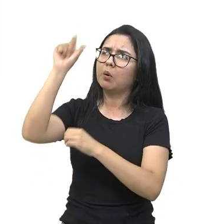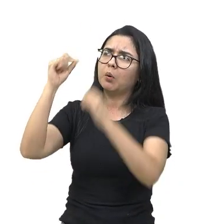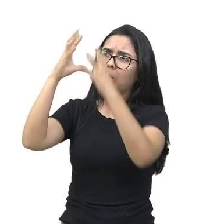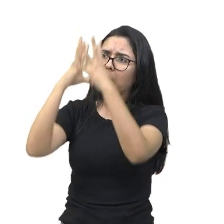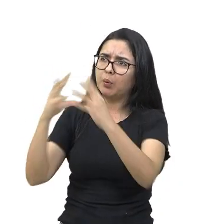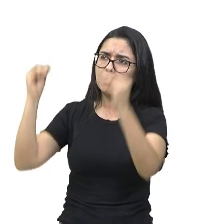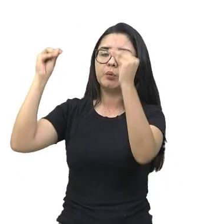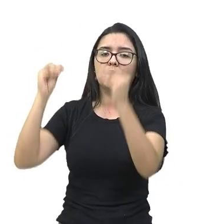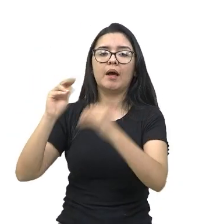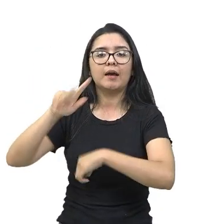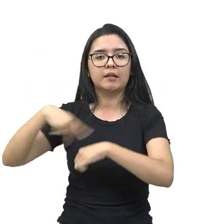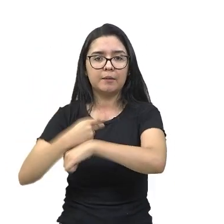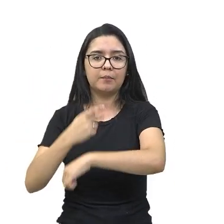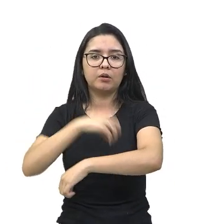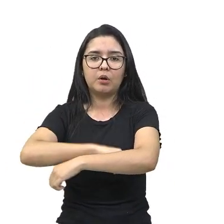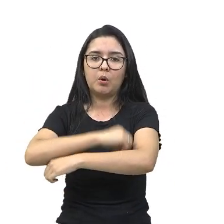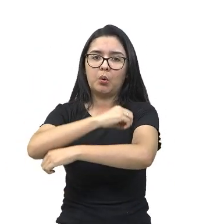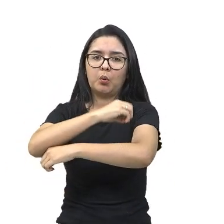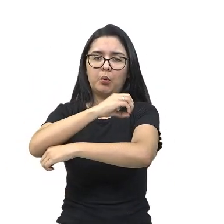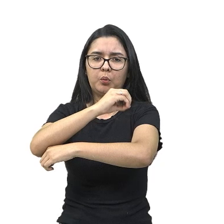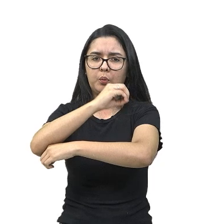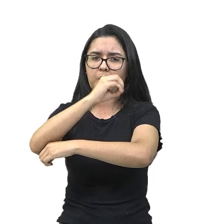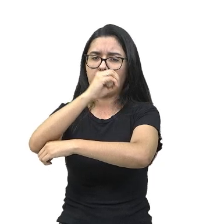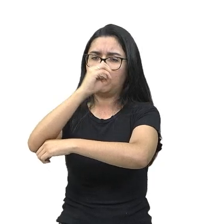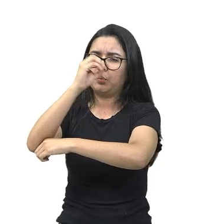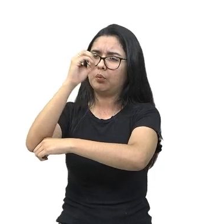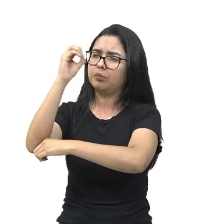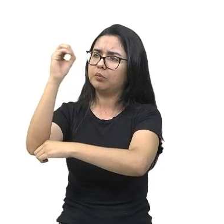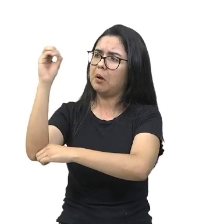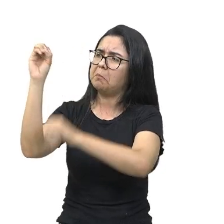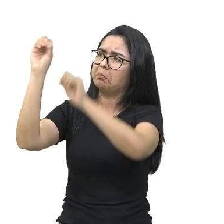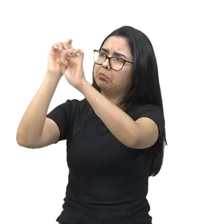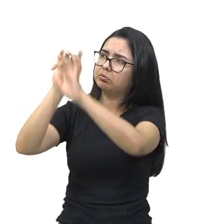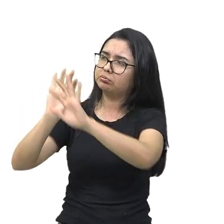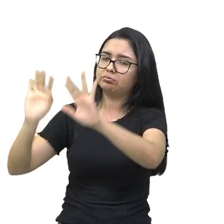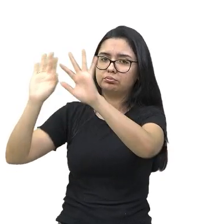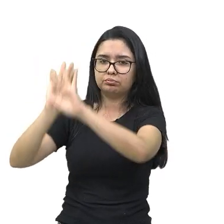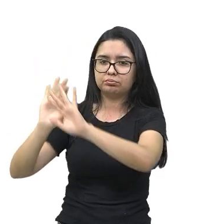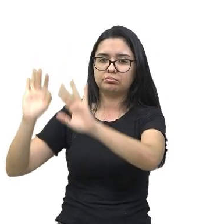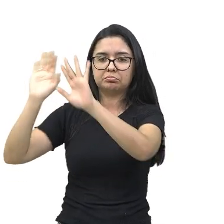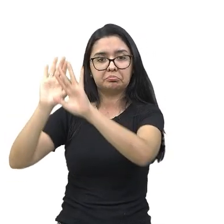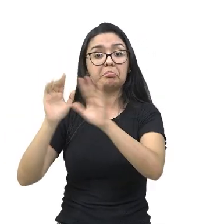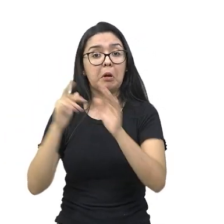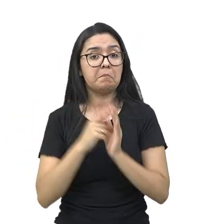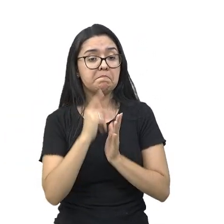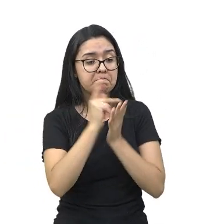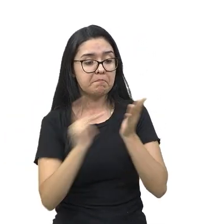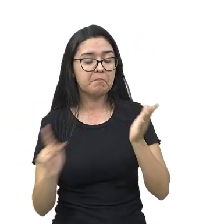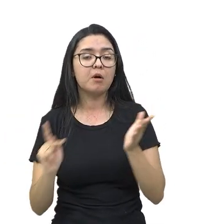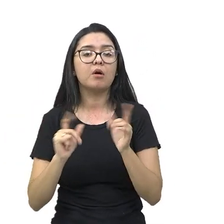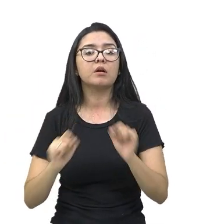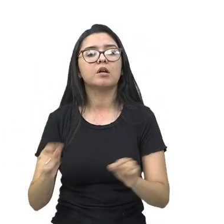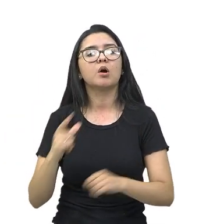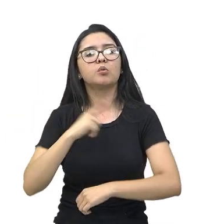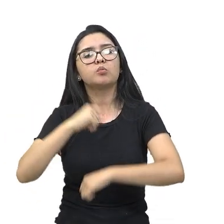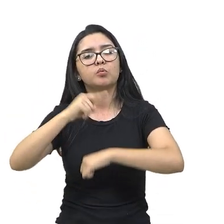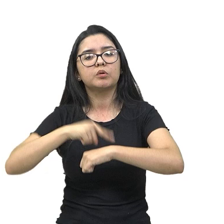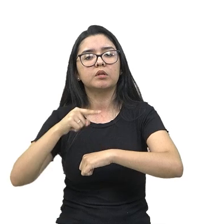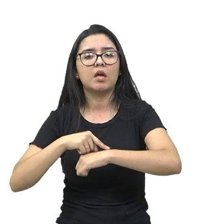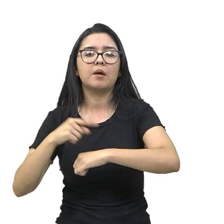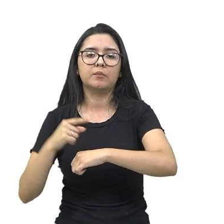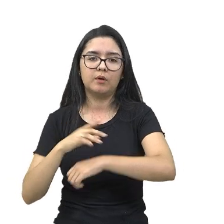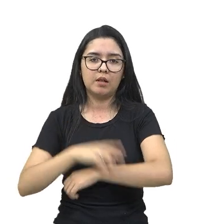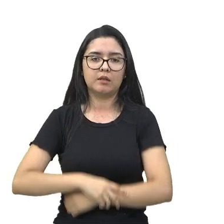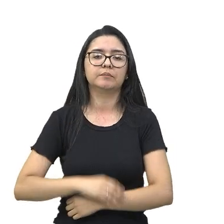depois ressurgir linda, redonda e brilhante. Aqui é uma referência muito poética à passagem do tempo, né? Ela sumia e